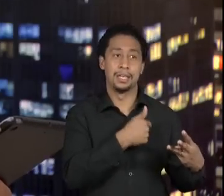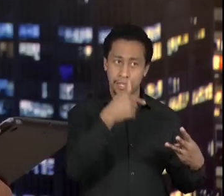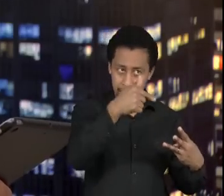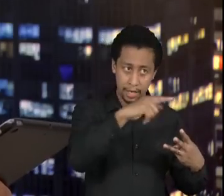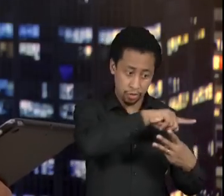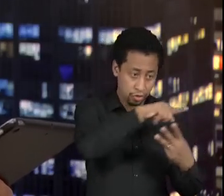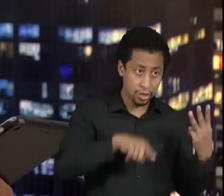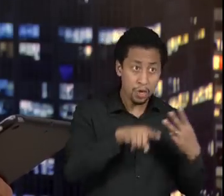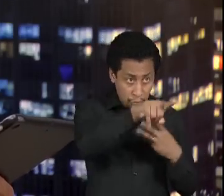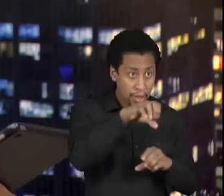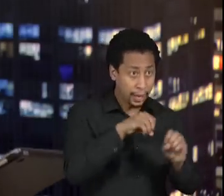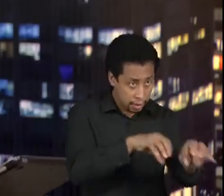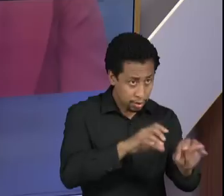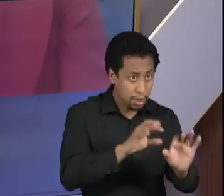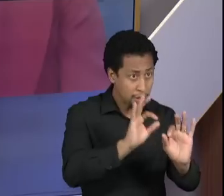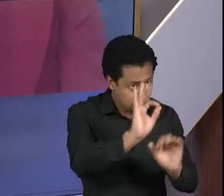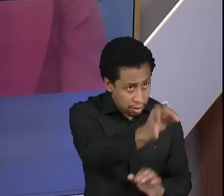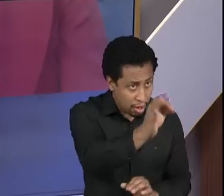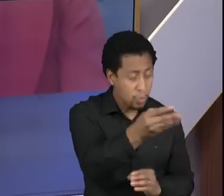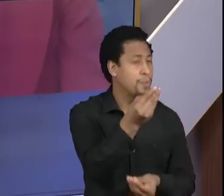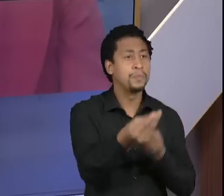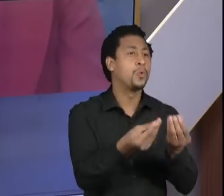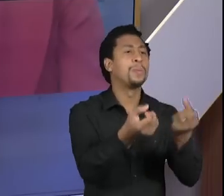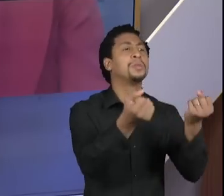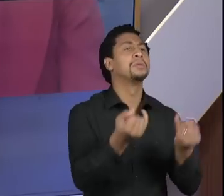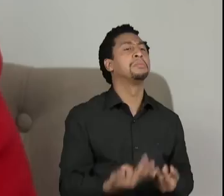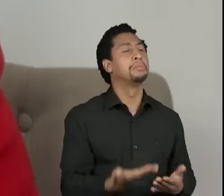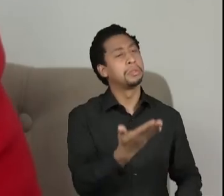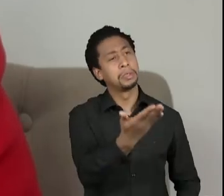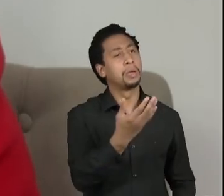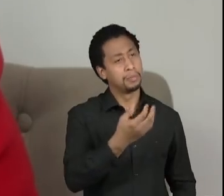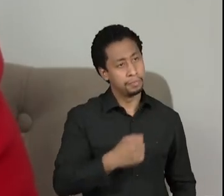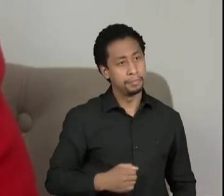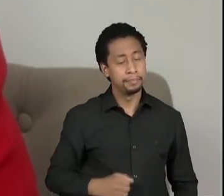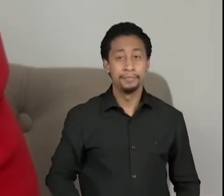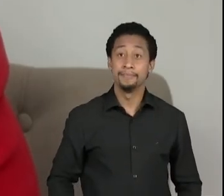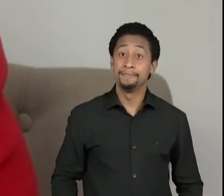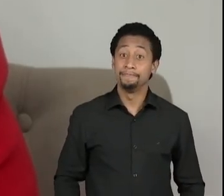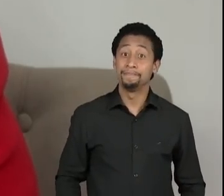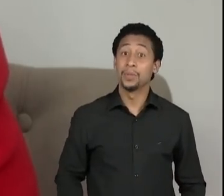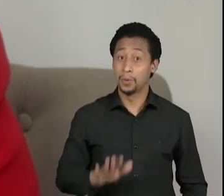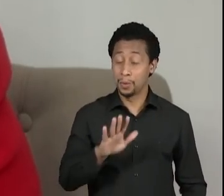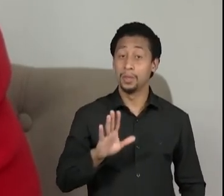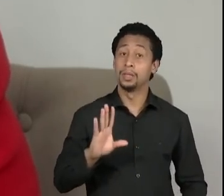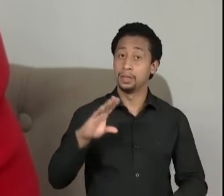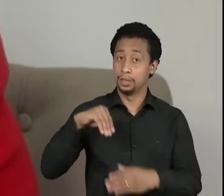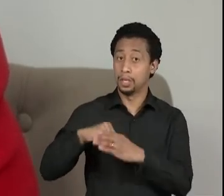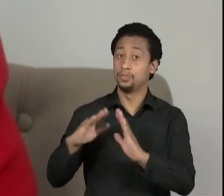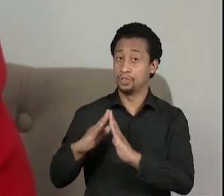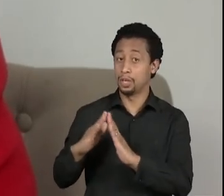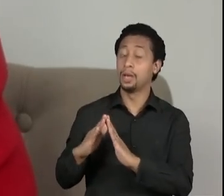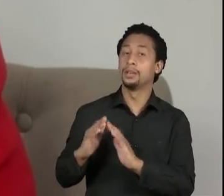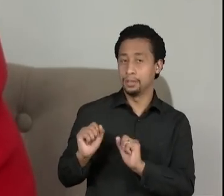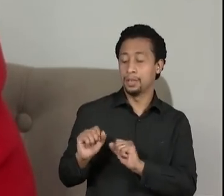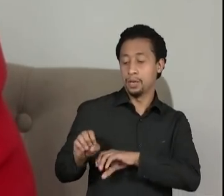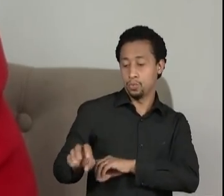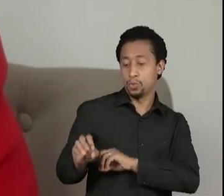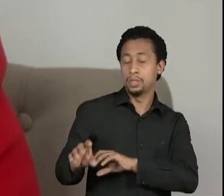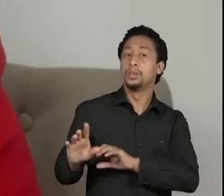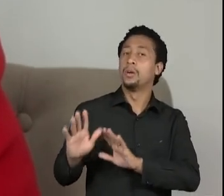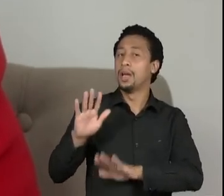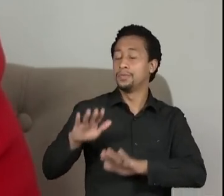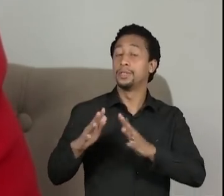com as 3. Como é que funciona isso na prática? Conta pra gente. Bom, a educação domiciliar, ela muitas vezes é